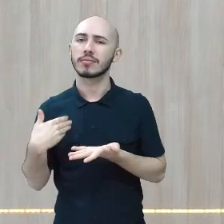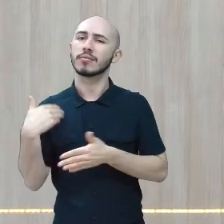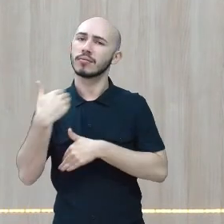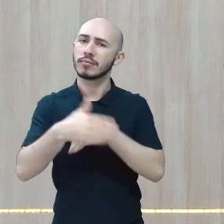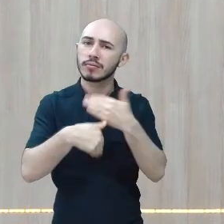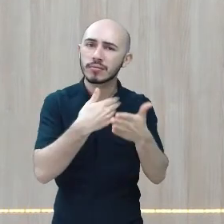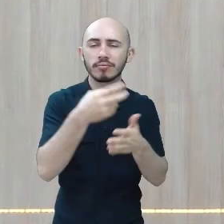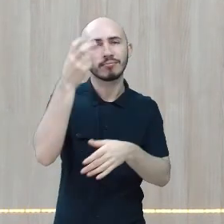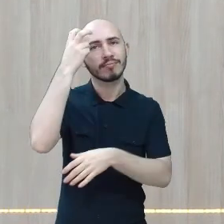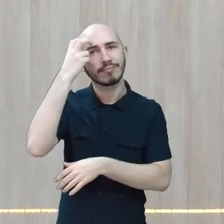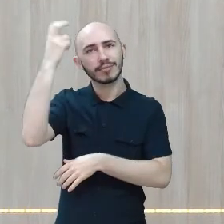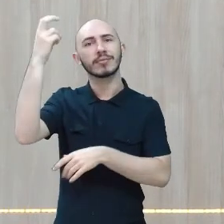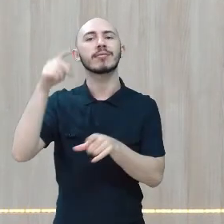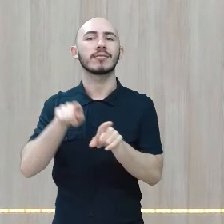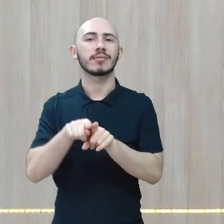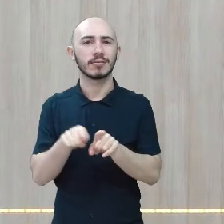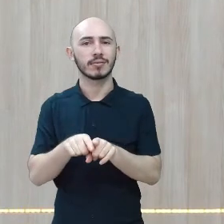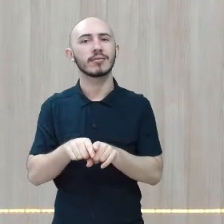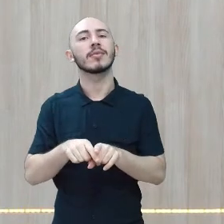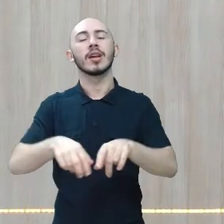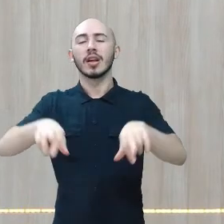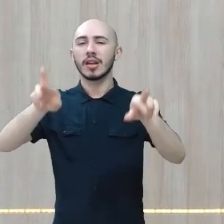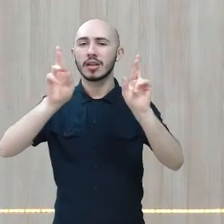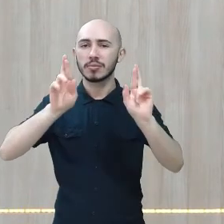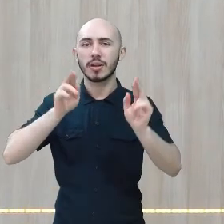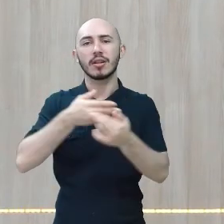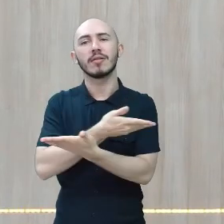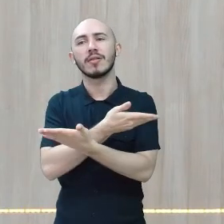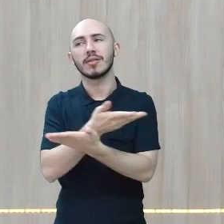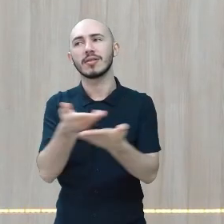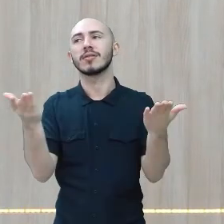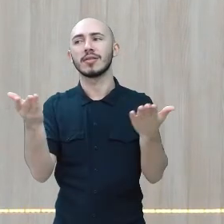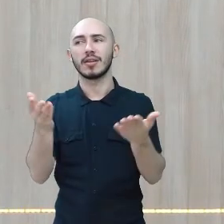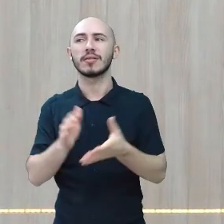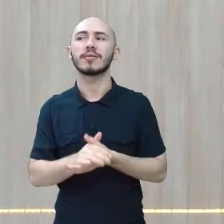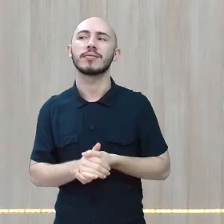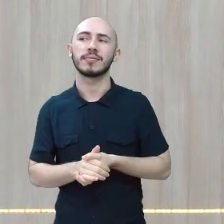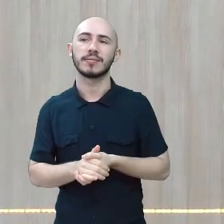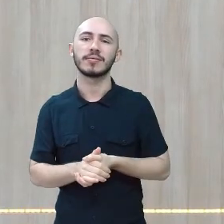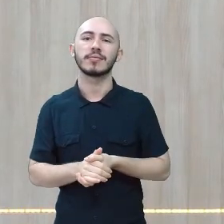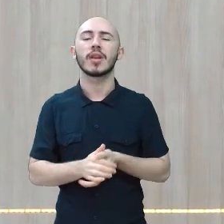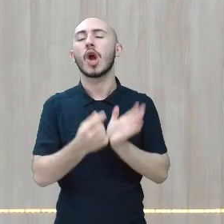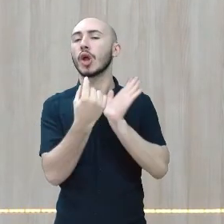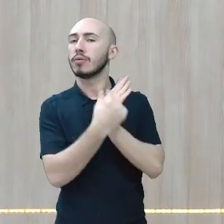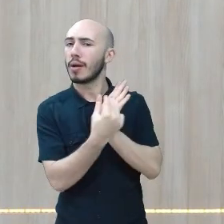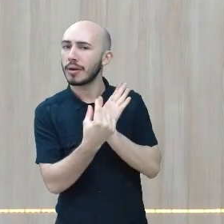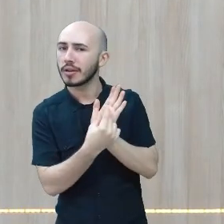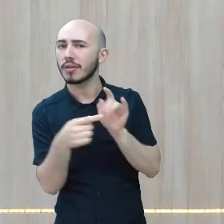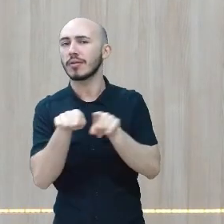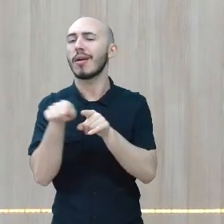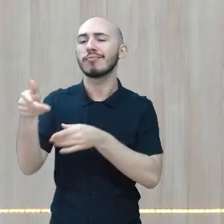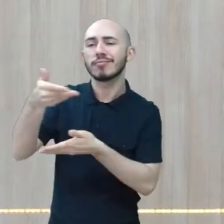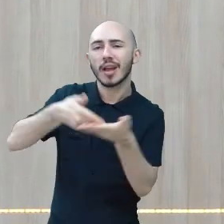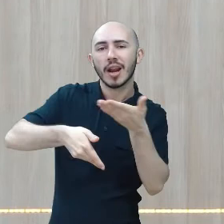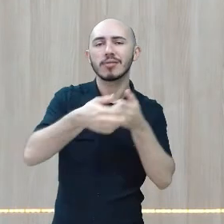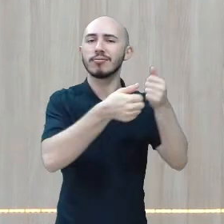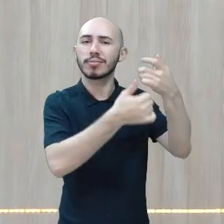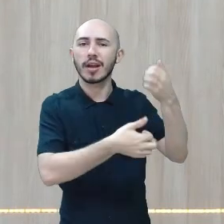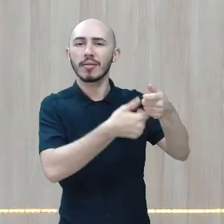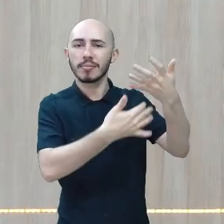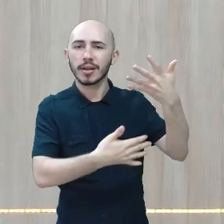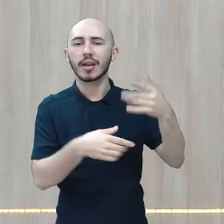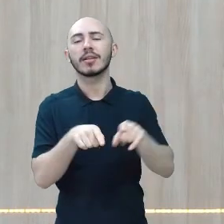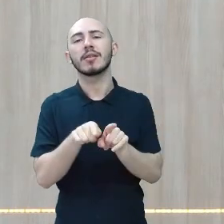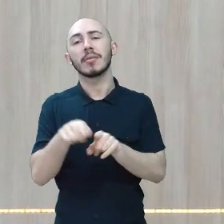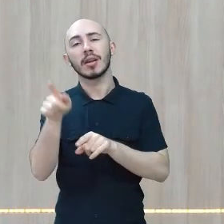desenvolvimento intelectual. Então, esperamos vocês dentro do aplicativo, interagindo. Esperamos que